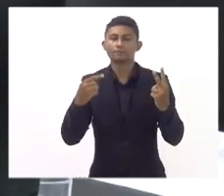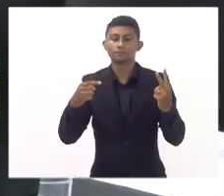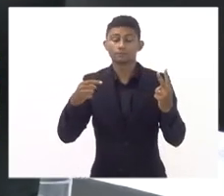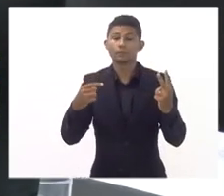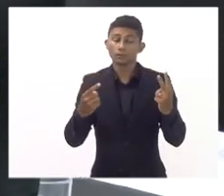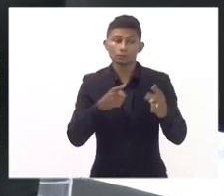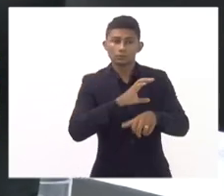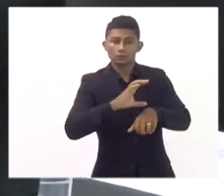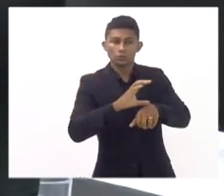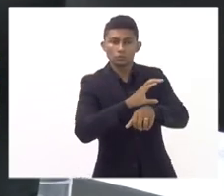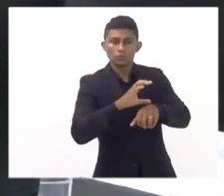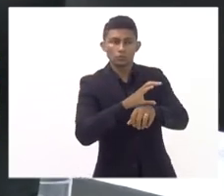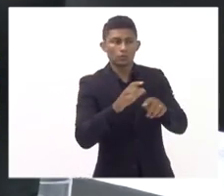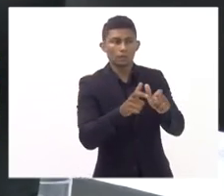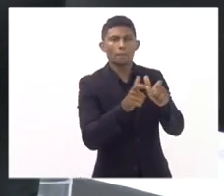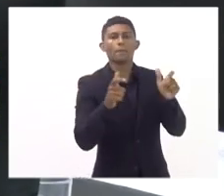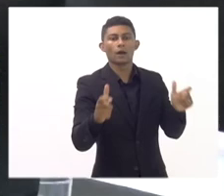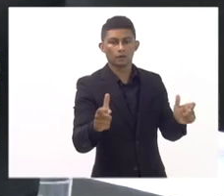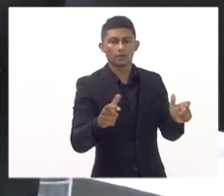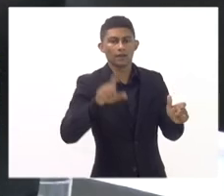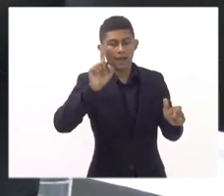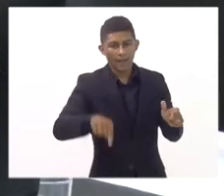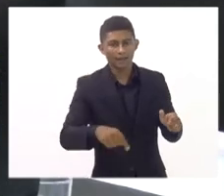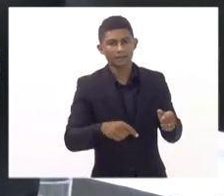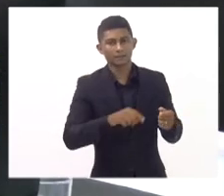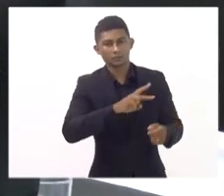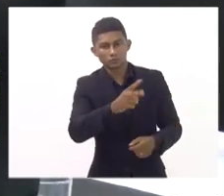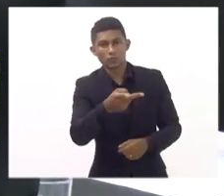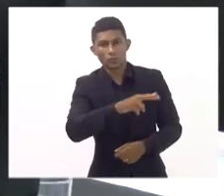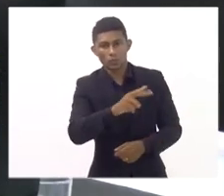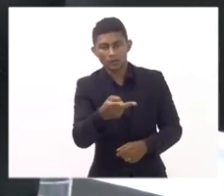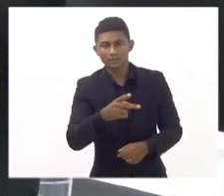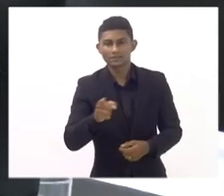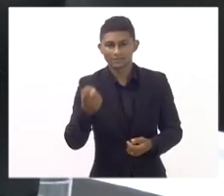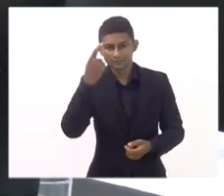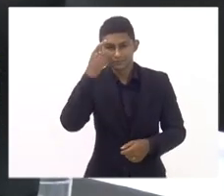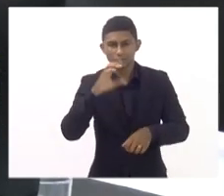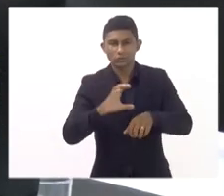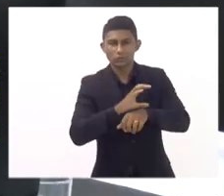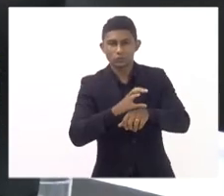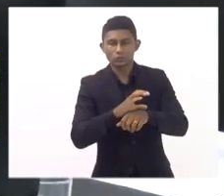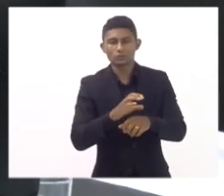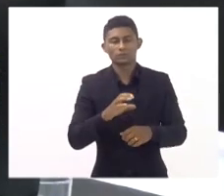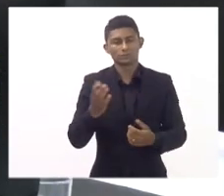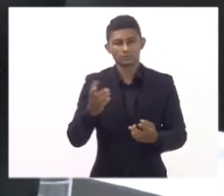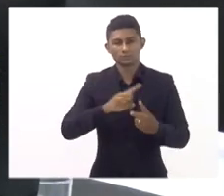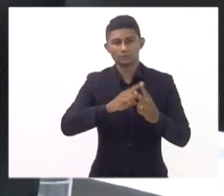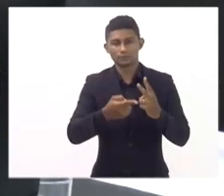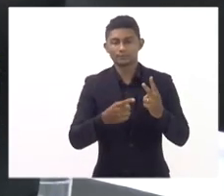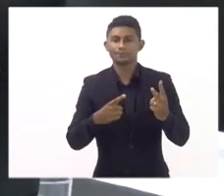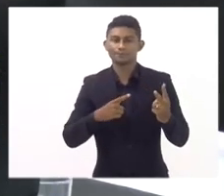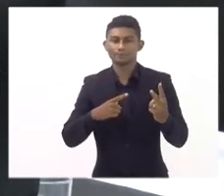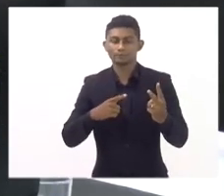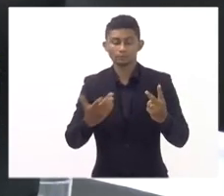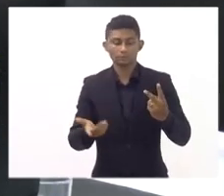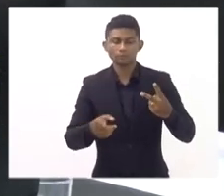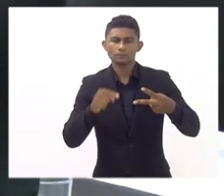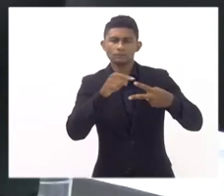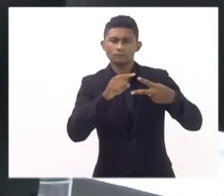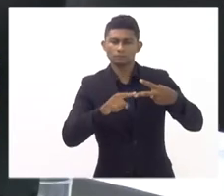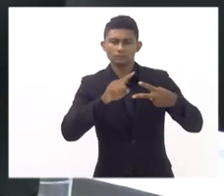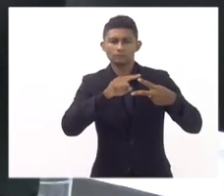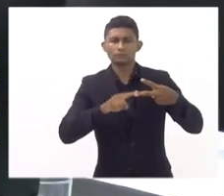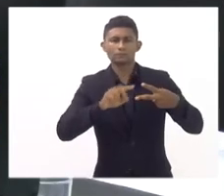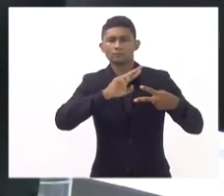dos cursos são cursos que oferecem vagas nas duas modalidades, o mesmo curso, né, concomitante e subsequente. A diferença é que o que cursa